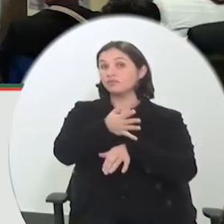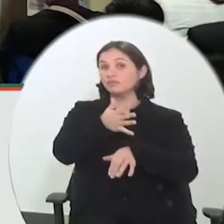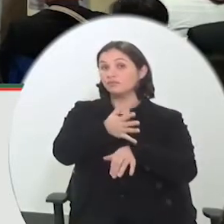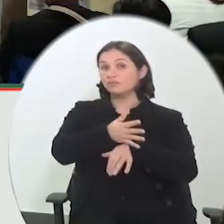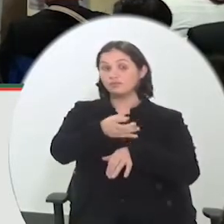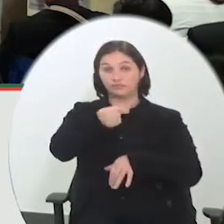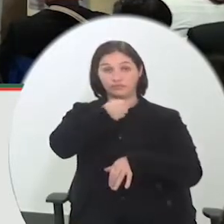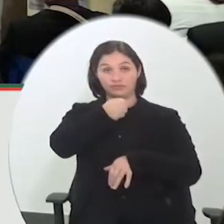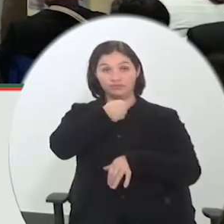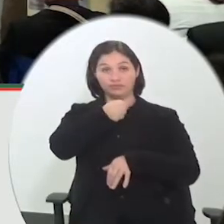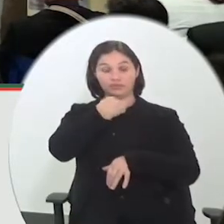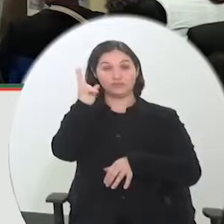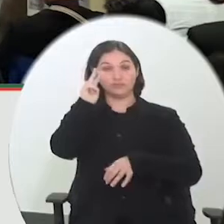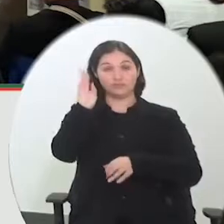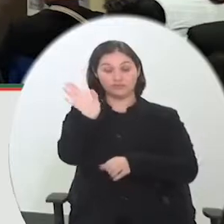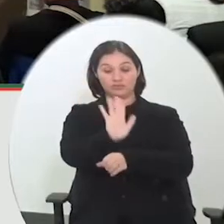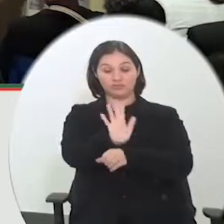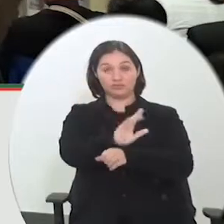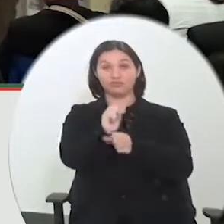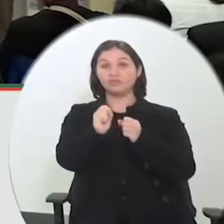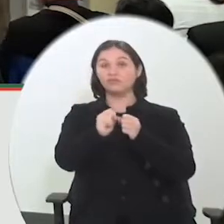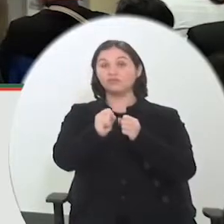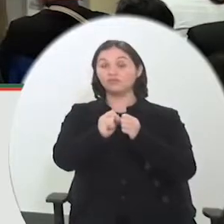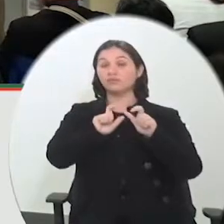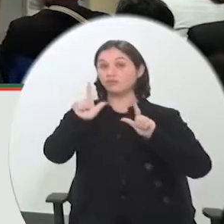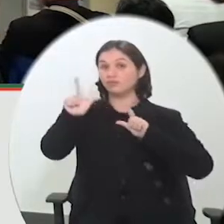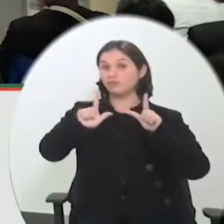TV Câmara.